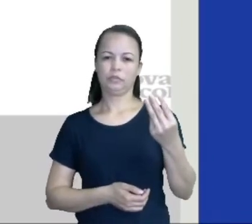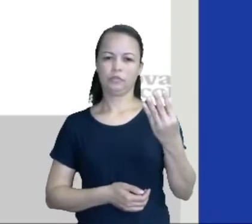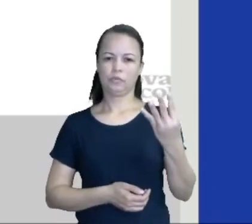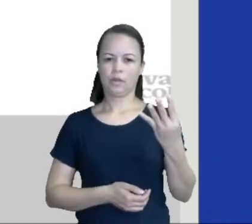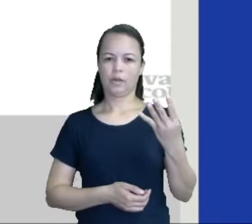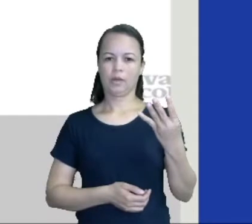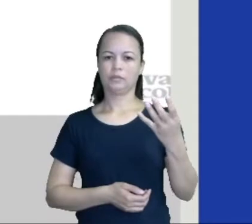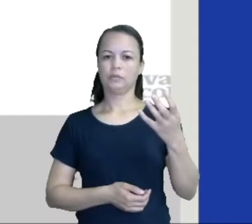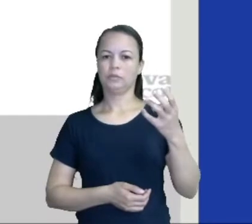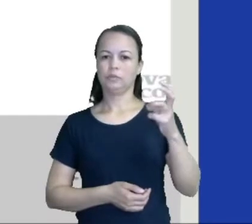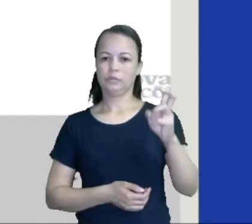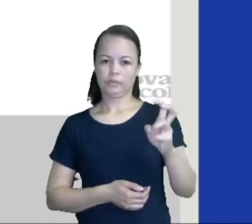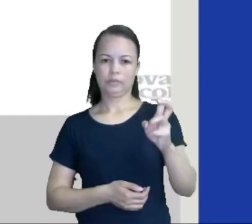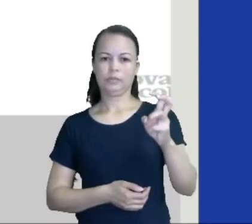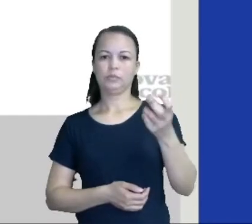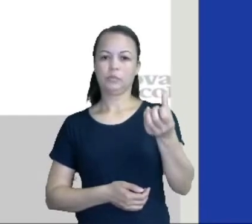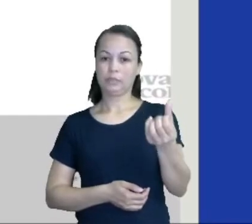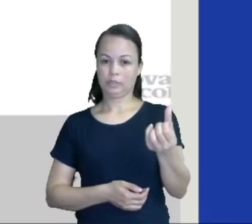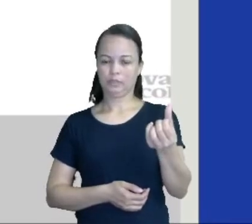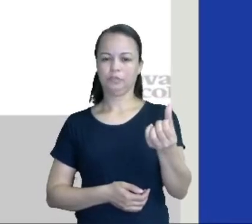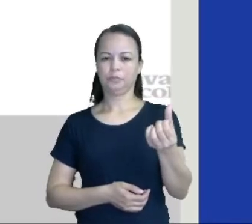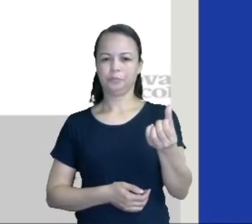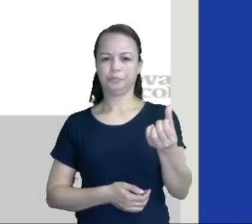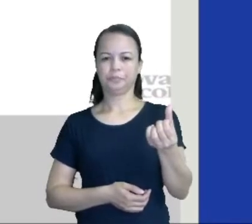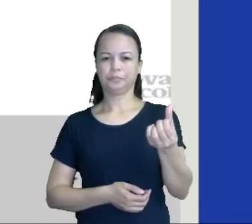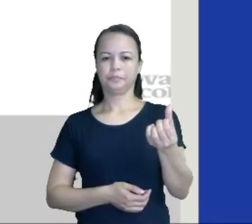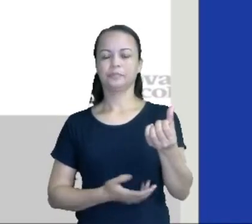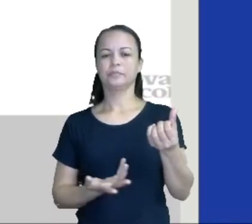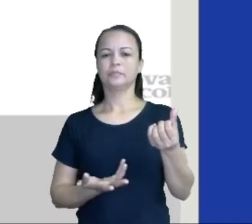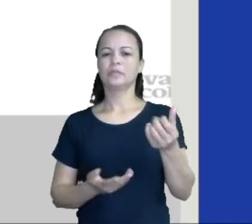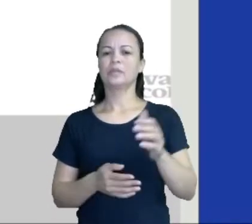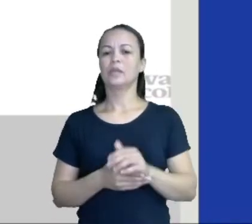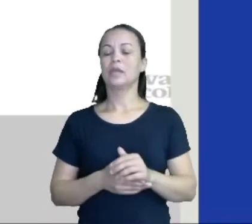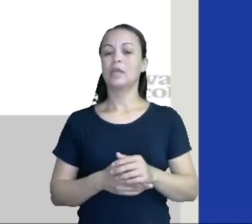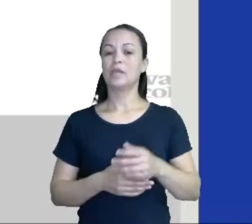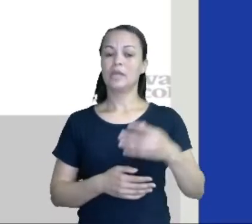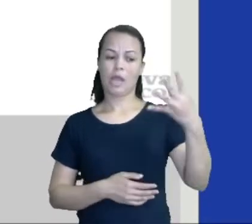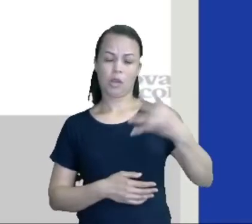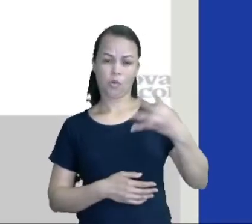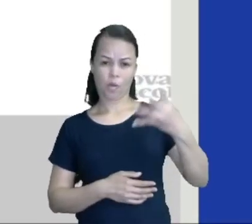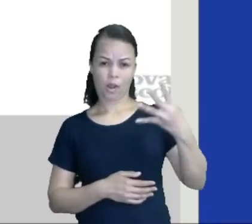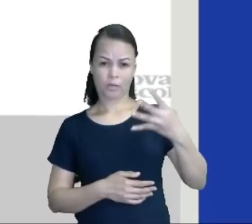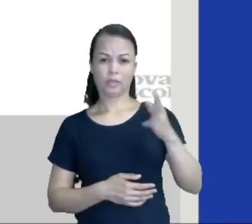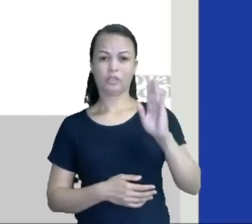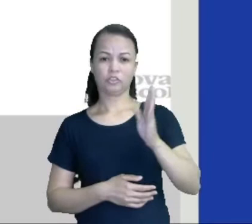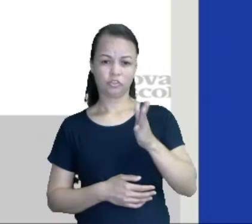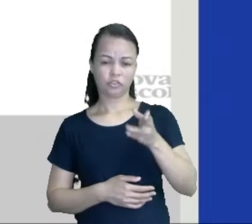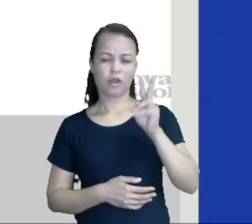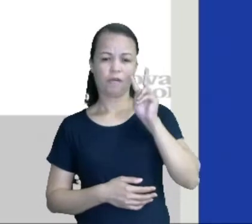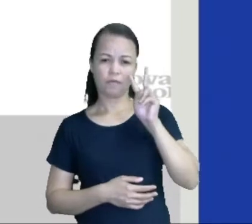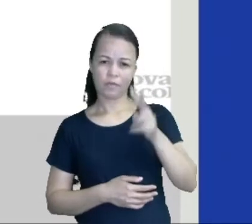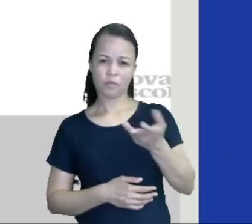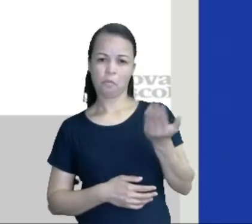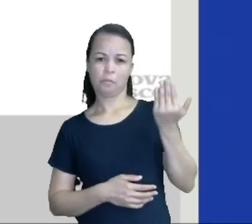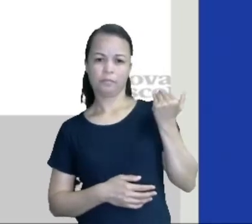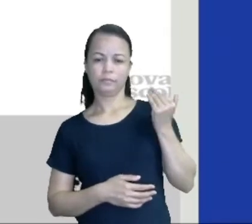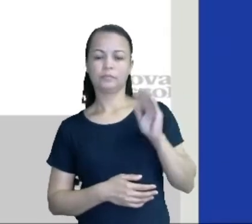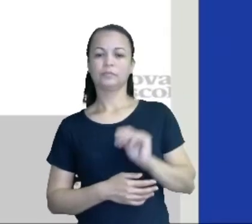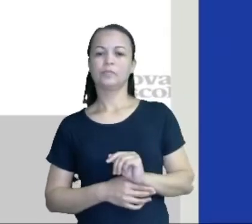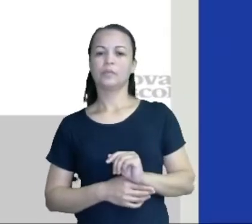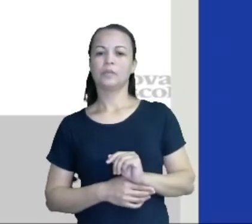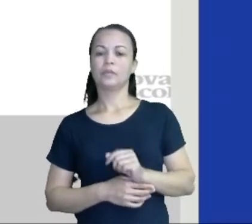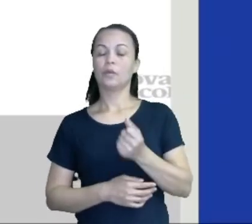4, 5 e 6. E a quarta, que a gente viu anterior, que a gente contou, tem